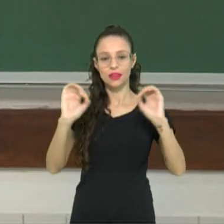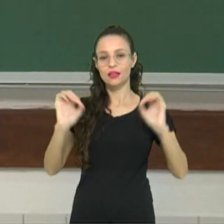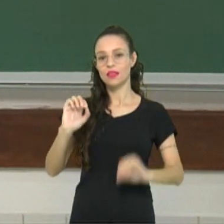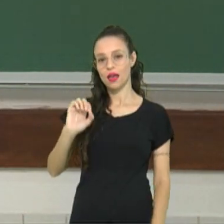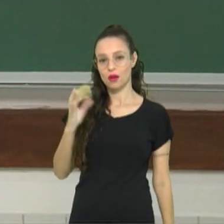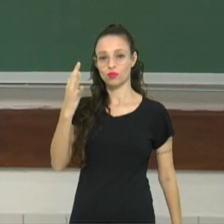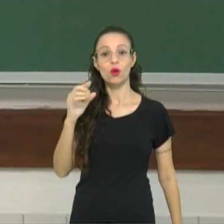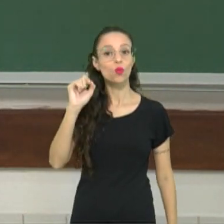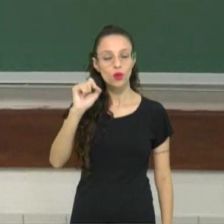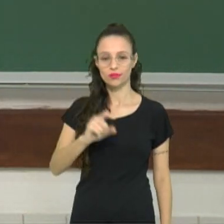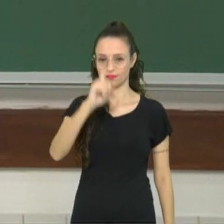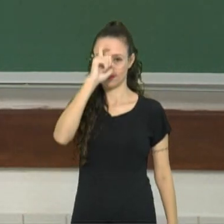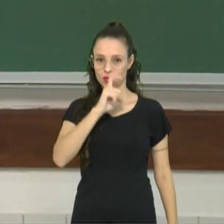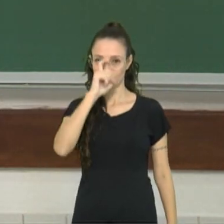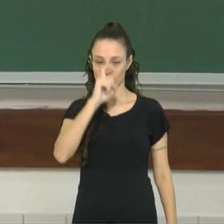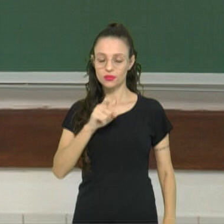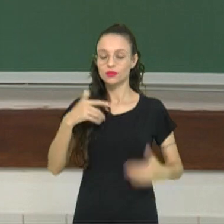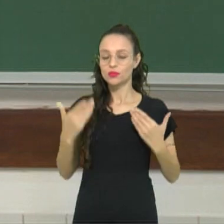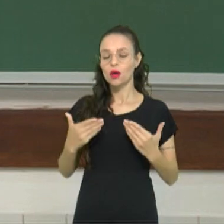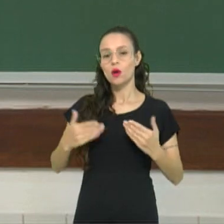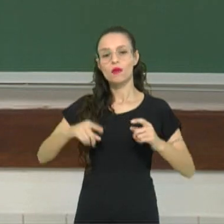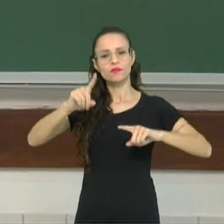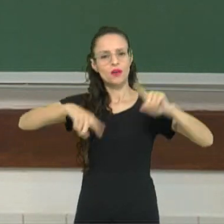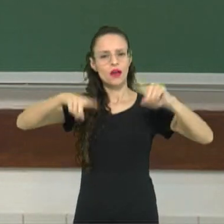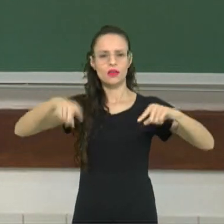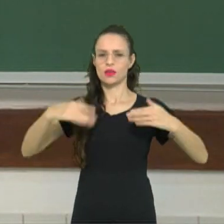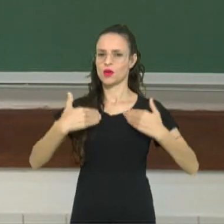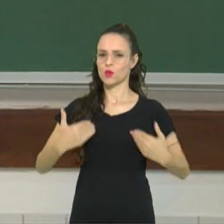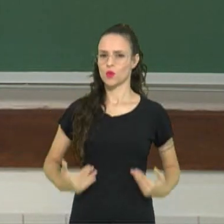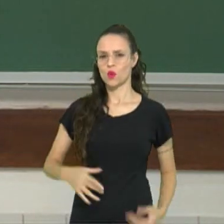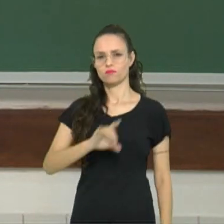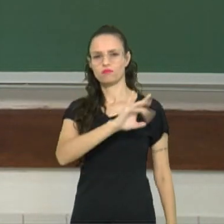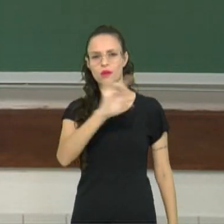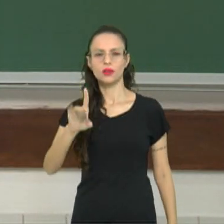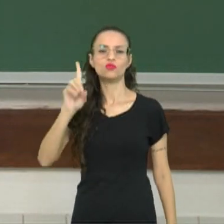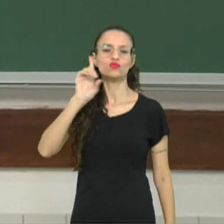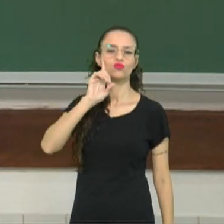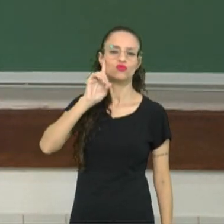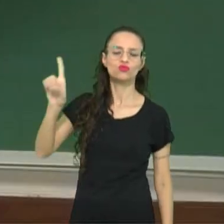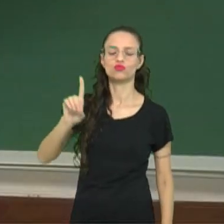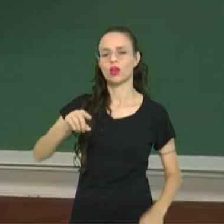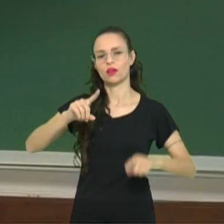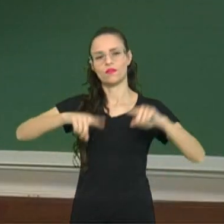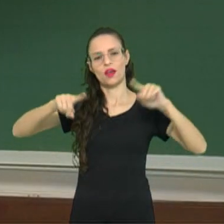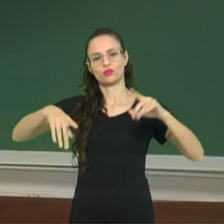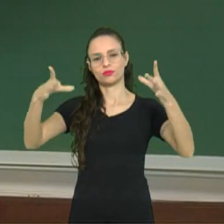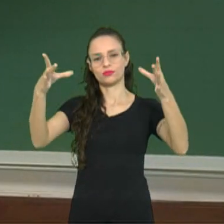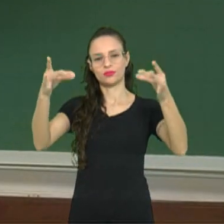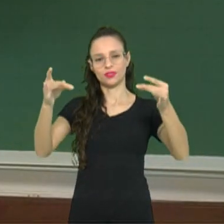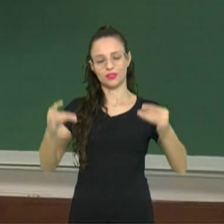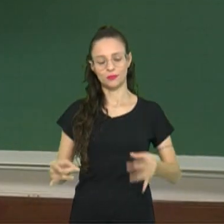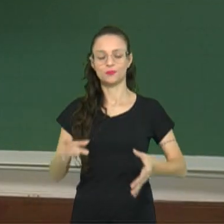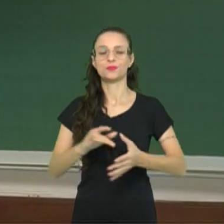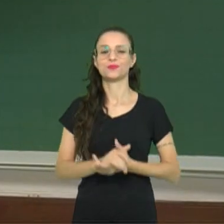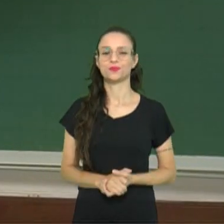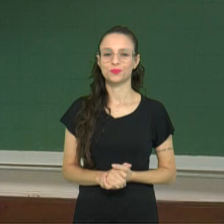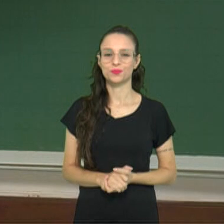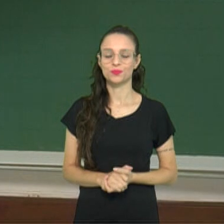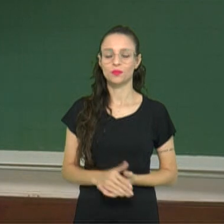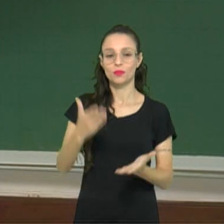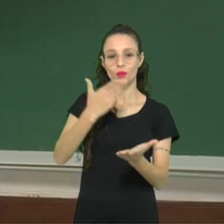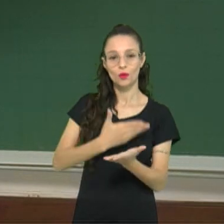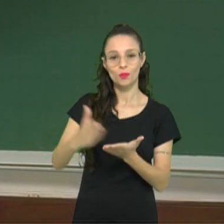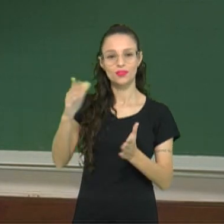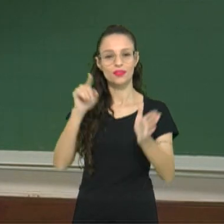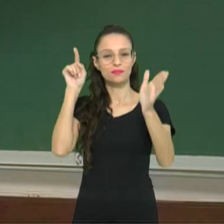vai ter a menstruação. E aí vai variar de organismo para organismo, né, dias e vários detalhes ali, né? Vamos começar